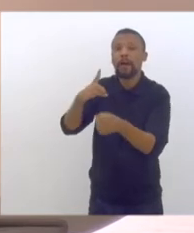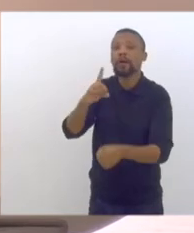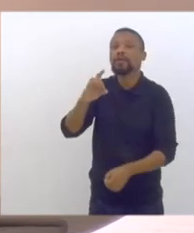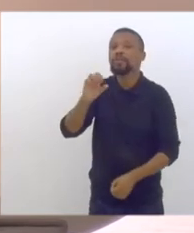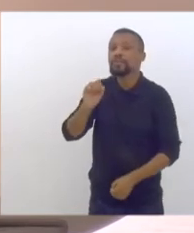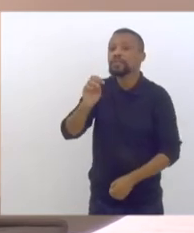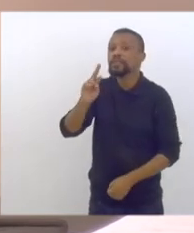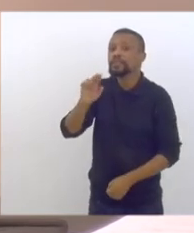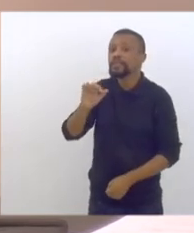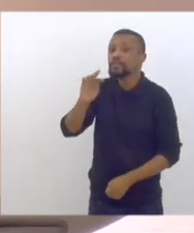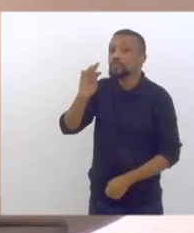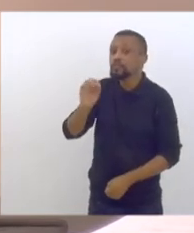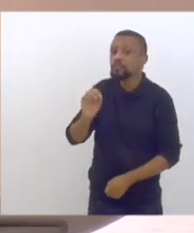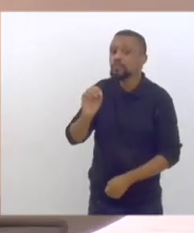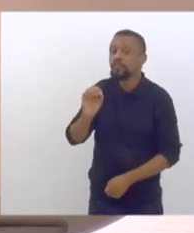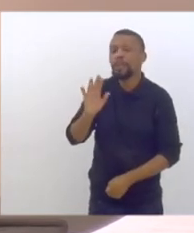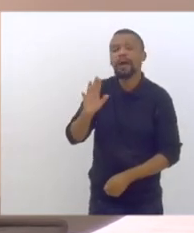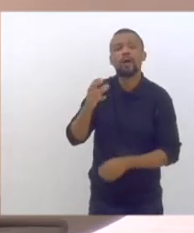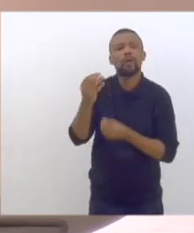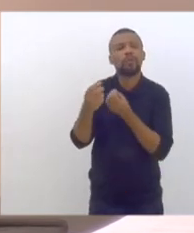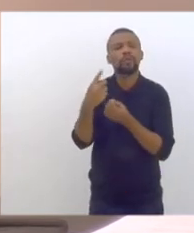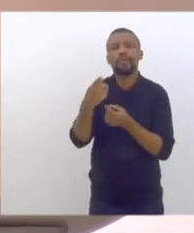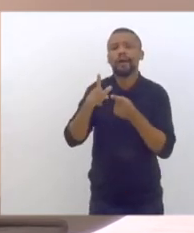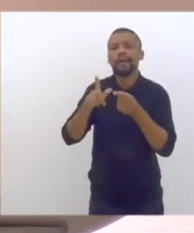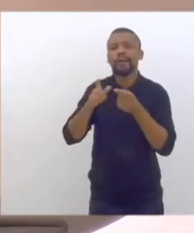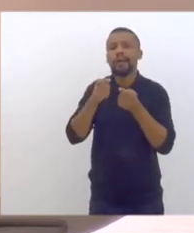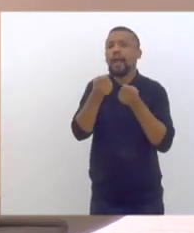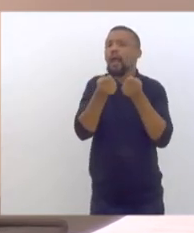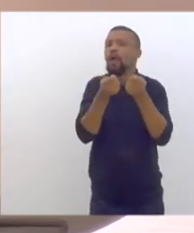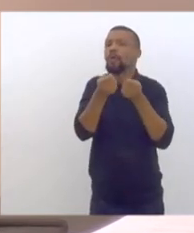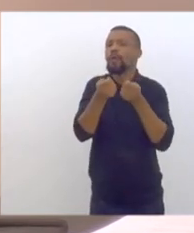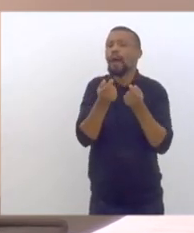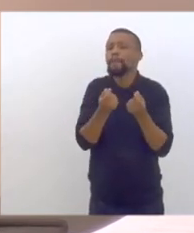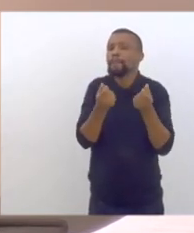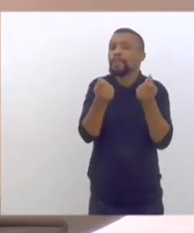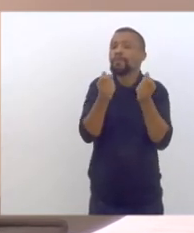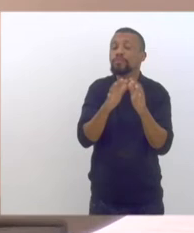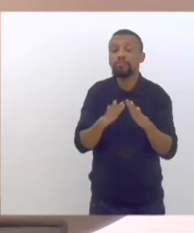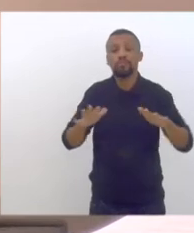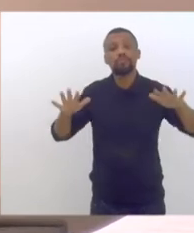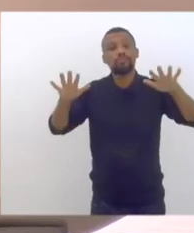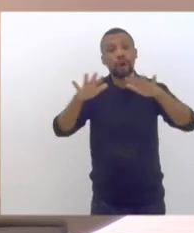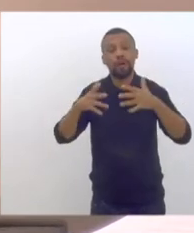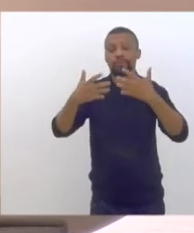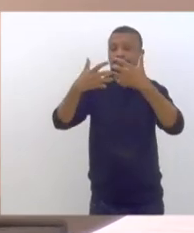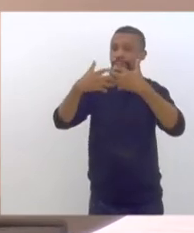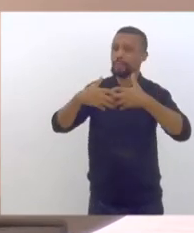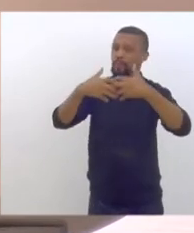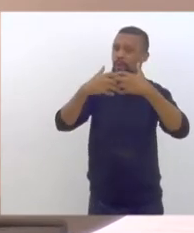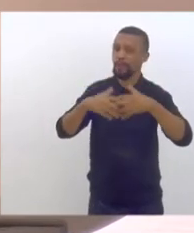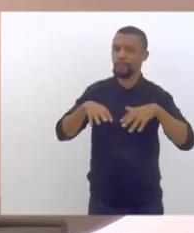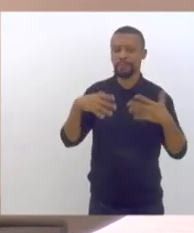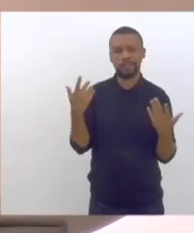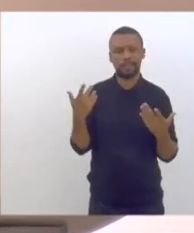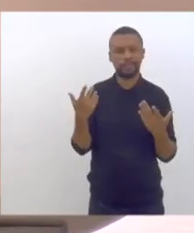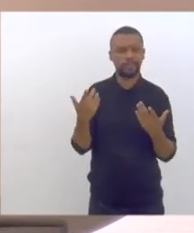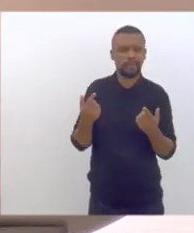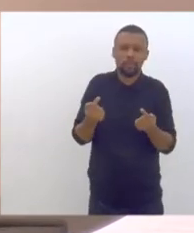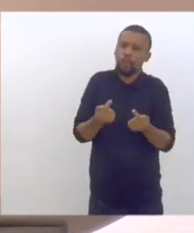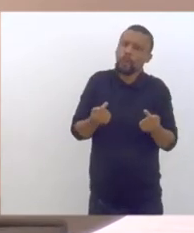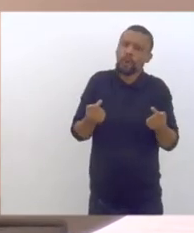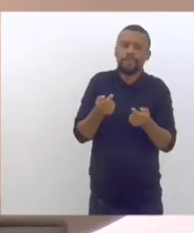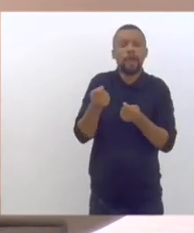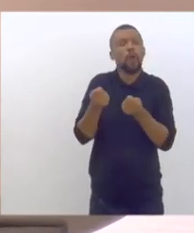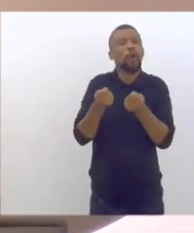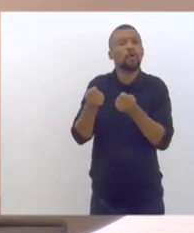e em todo município ninguém vai controlar isso então eu acho que o projeto nesse